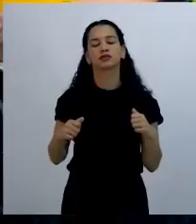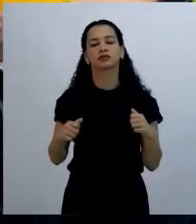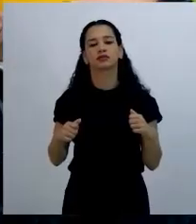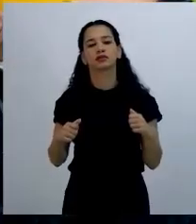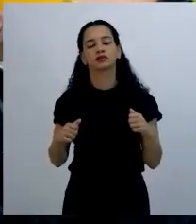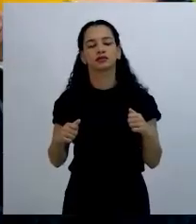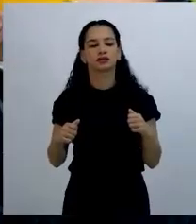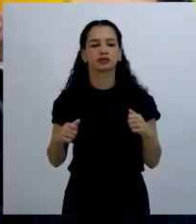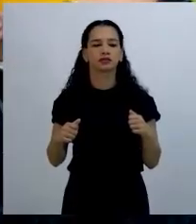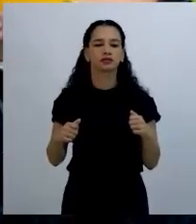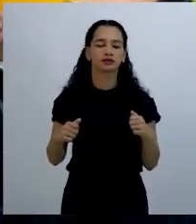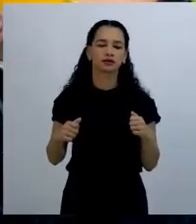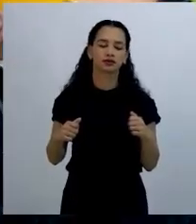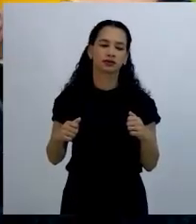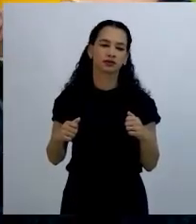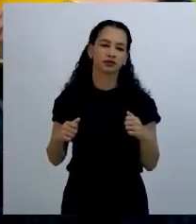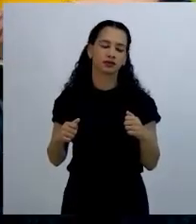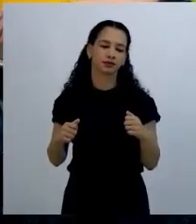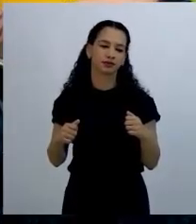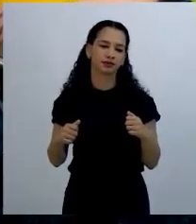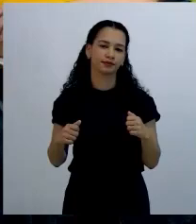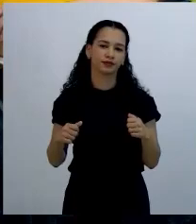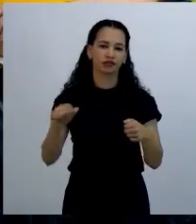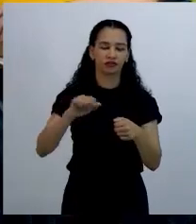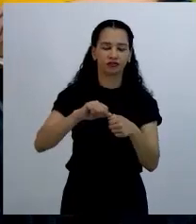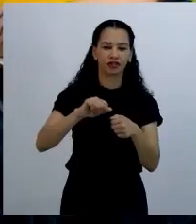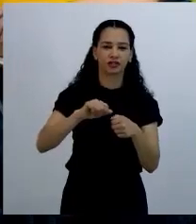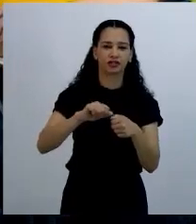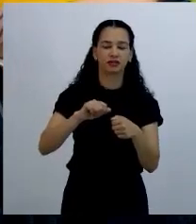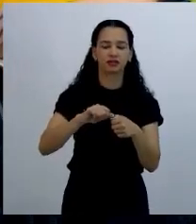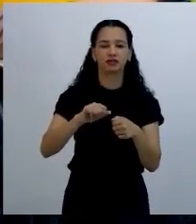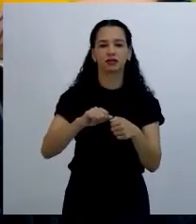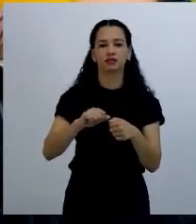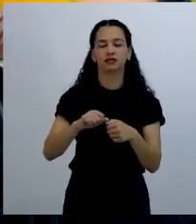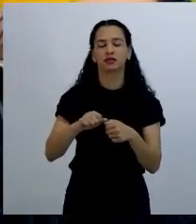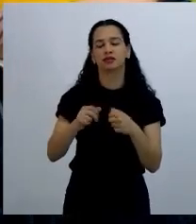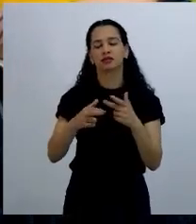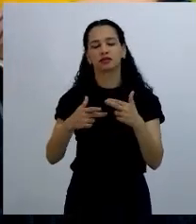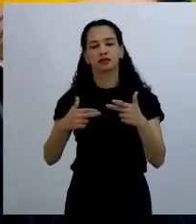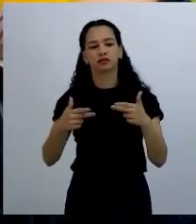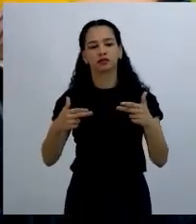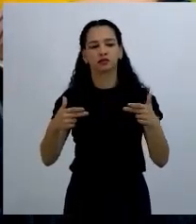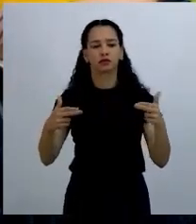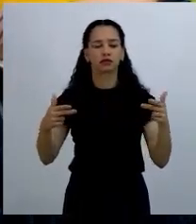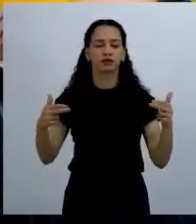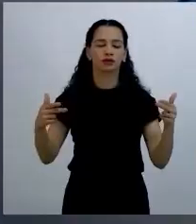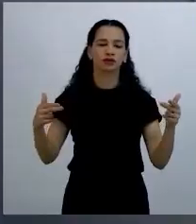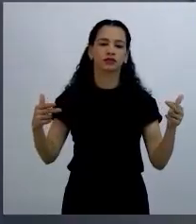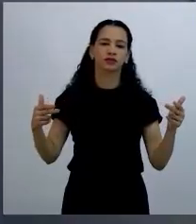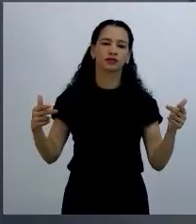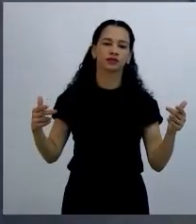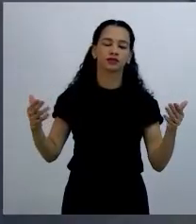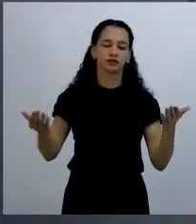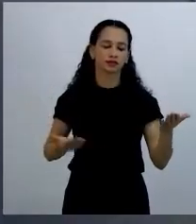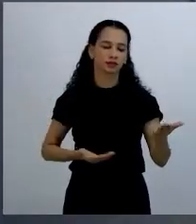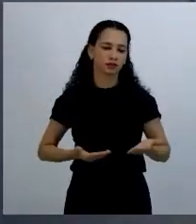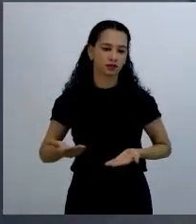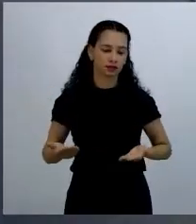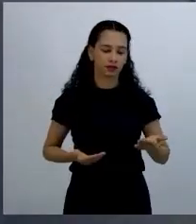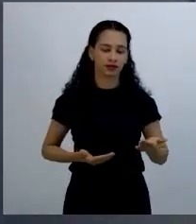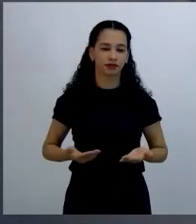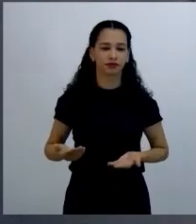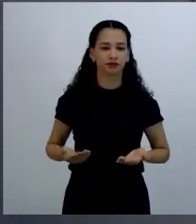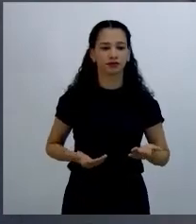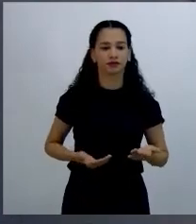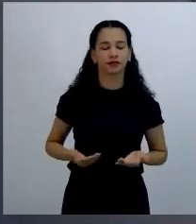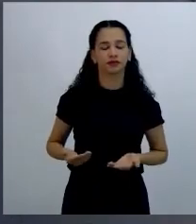Não é para que você discurse nos corredores da igreja não é que você levante olha está